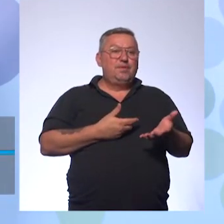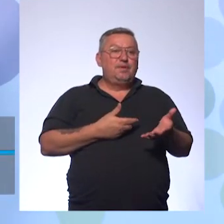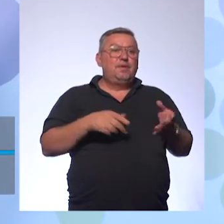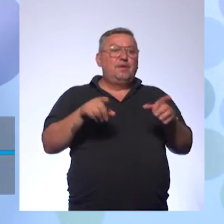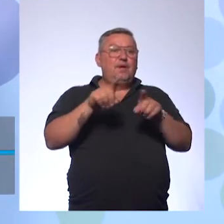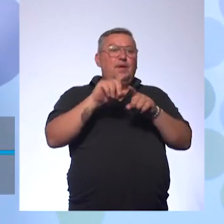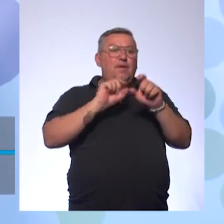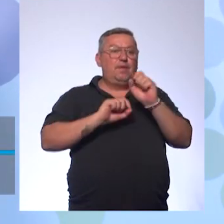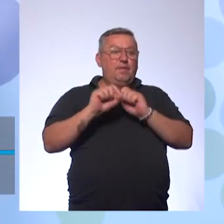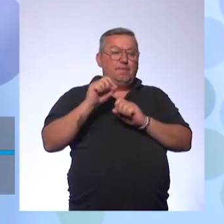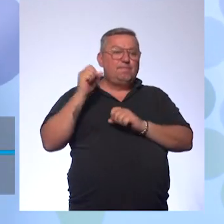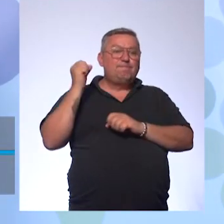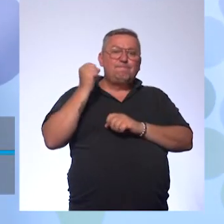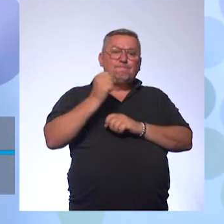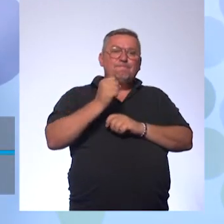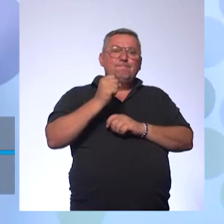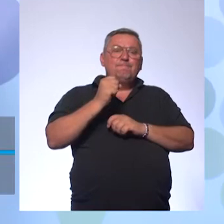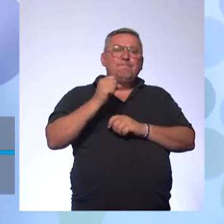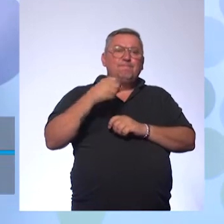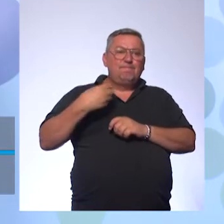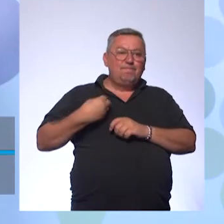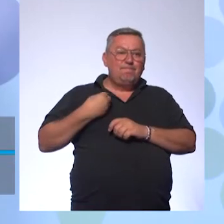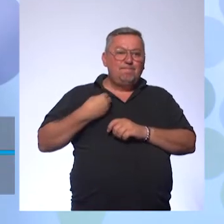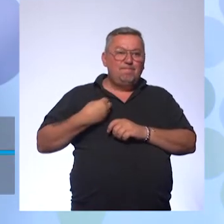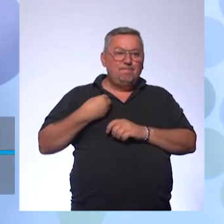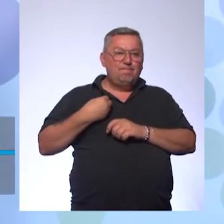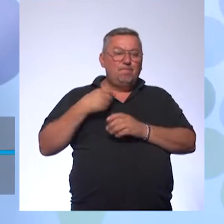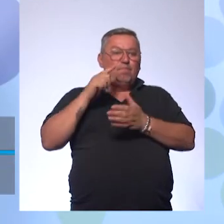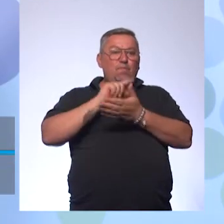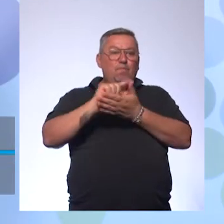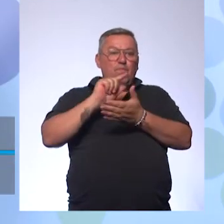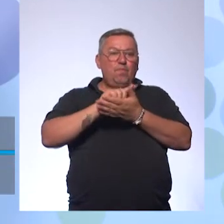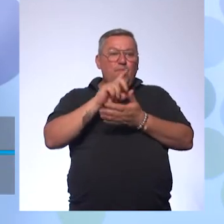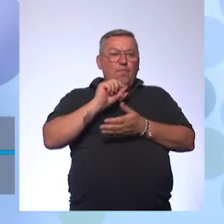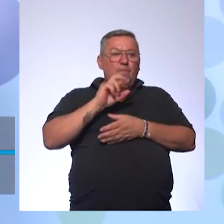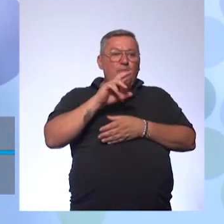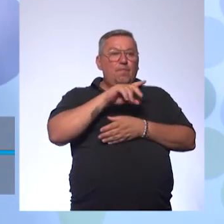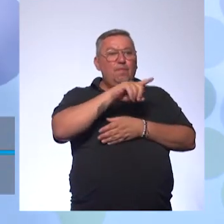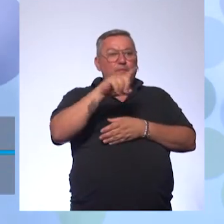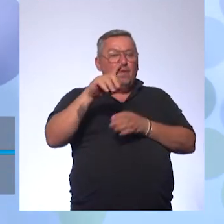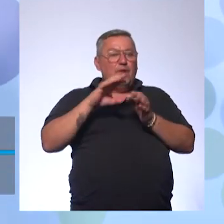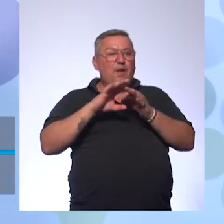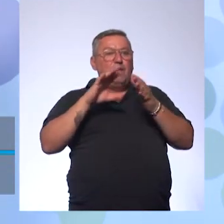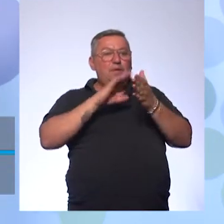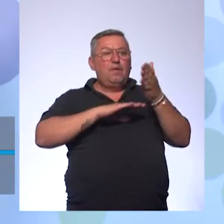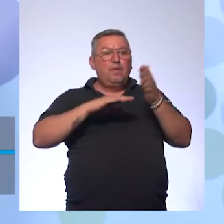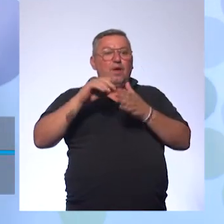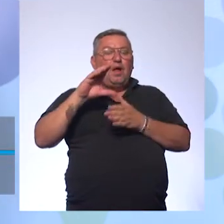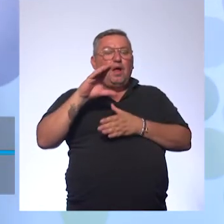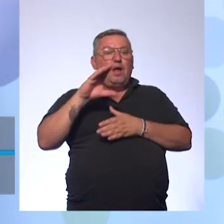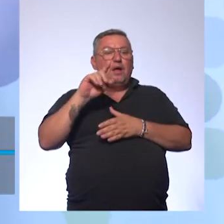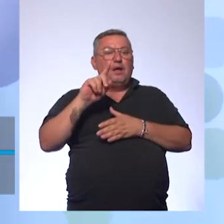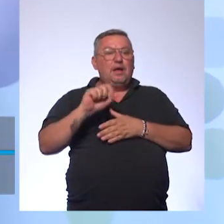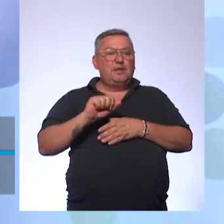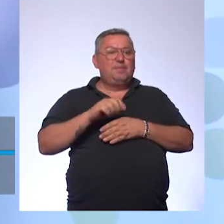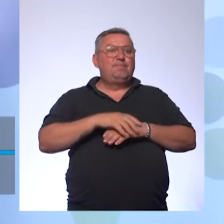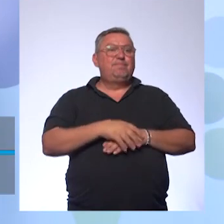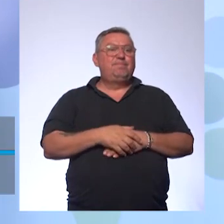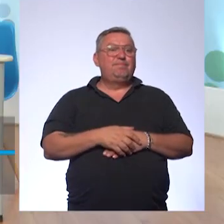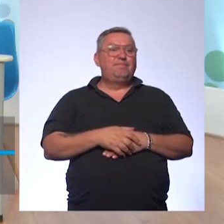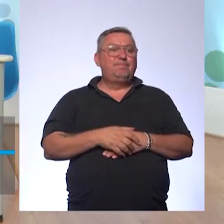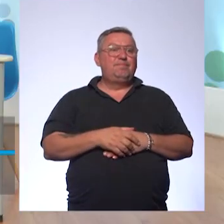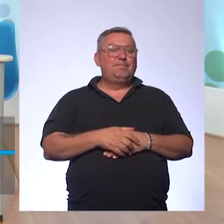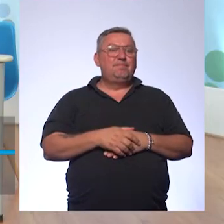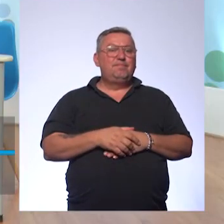vivos, imagina um pedacinho de 1 metro quadrado de uma floresta ou 2 metros quadrados de uma floresta. Aliás, boa atividade, né? De você escolher